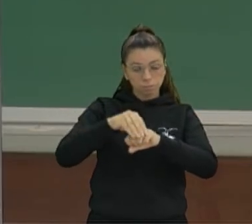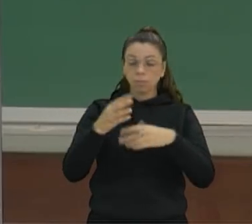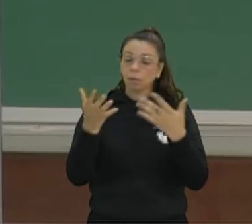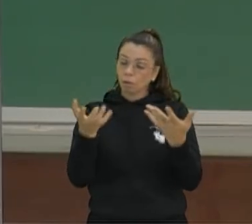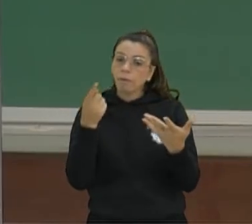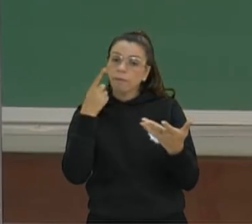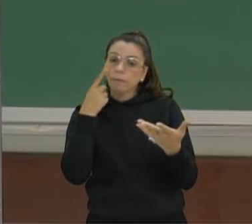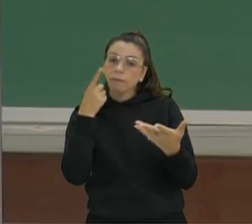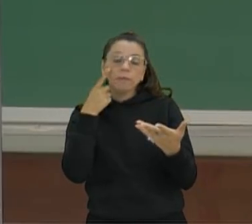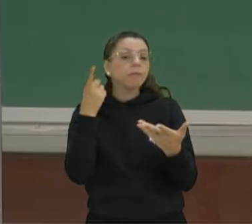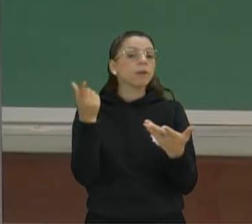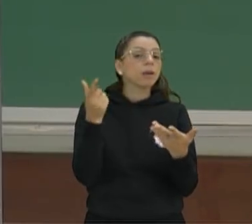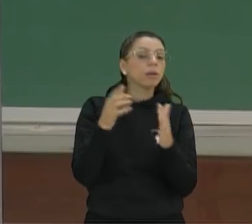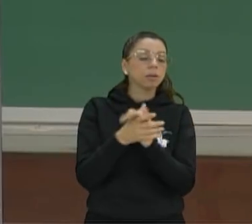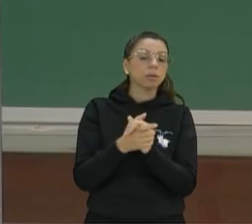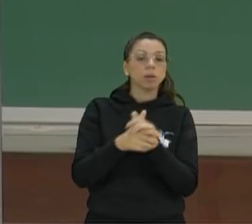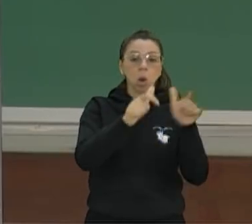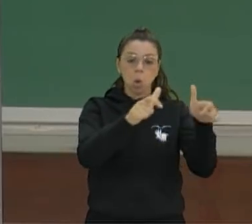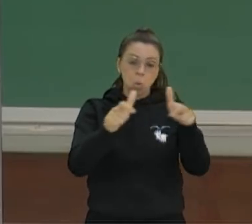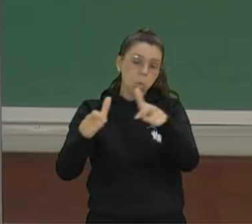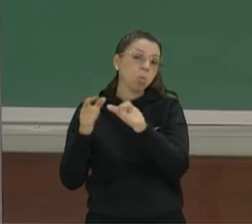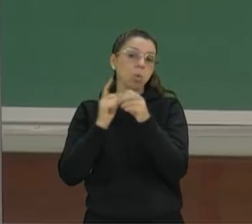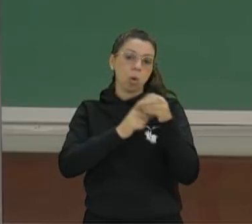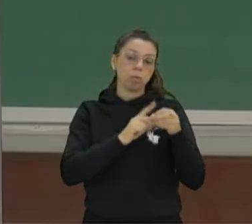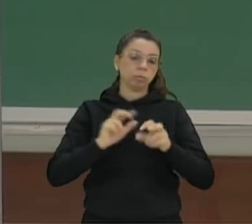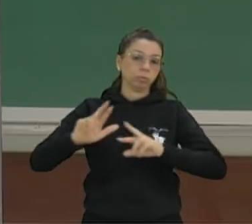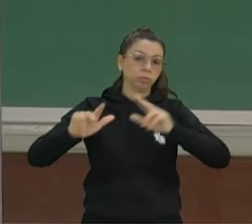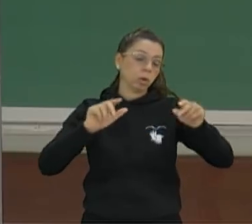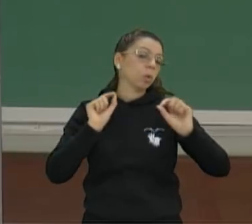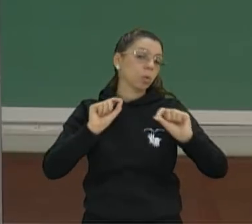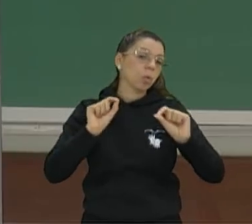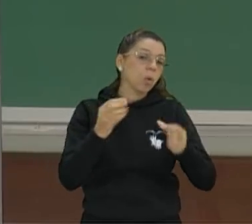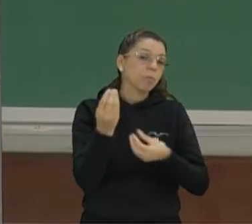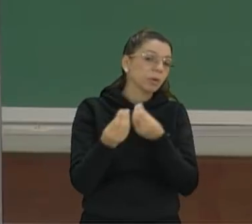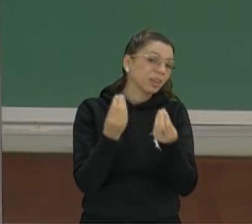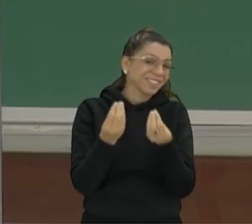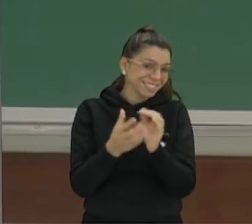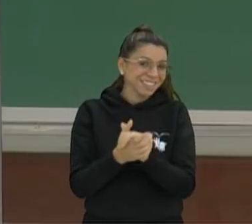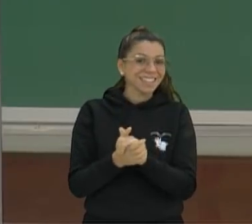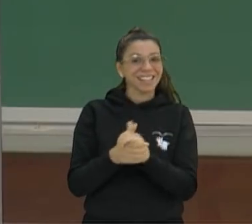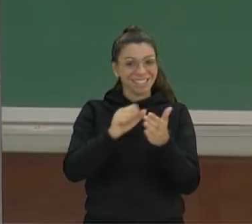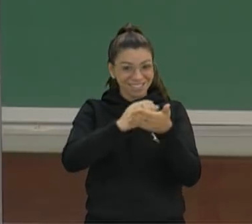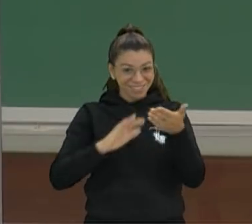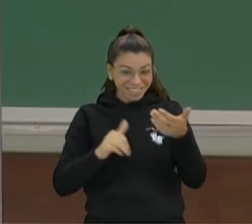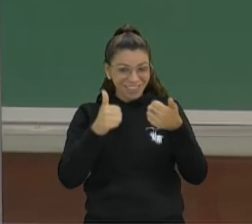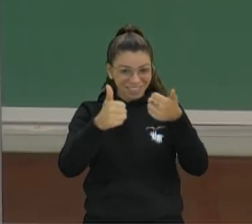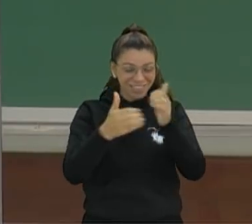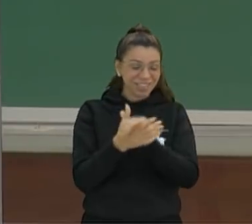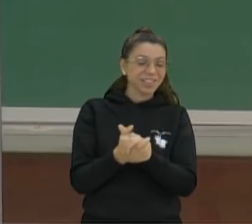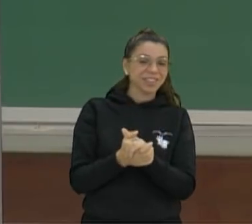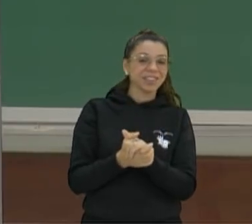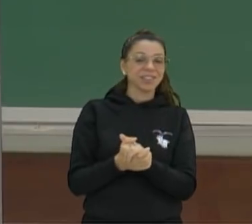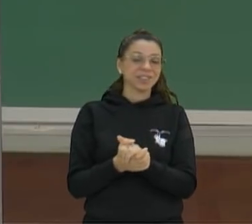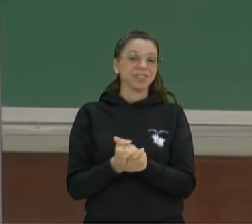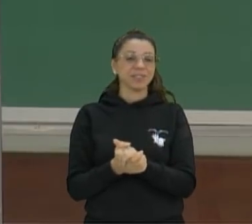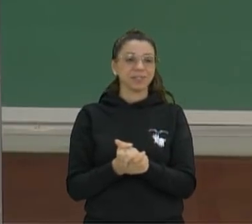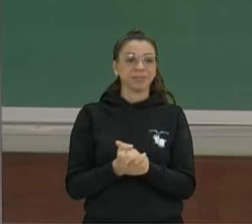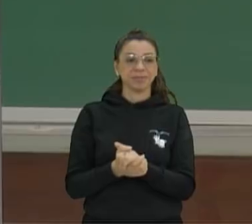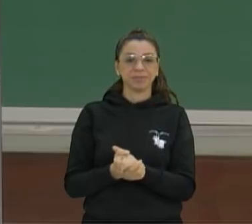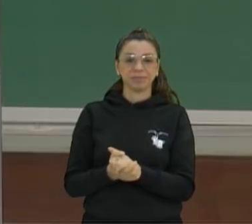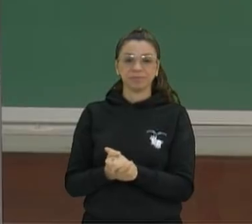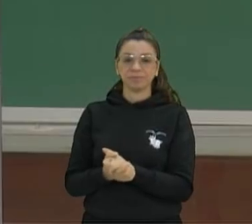você construiu aí dos mais diversos lugares do estado, o que foi feito aí nas atividades de vocês, beleza? Então, faça isso junto comigo.